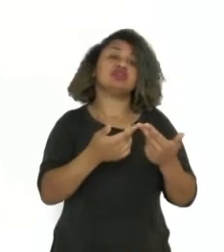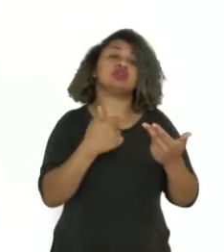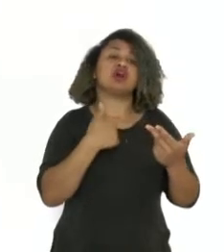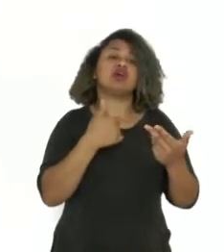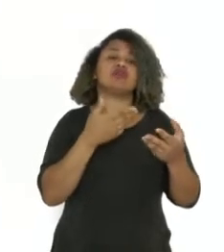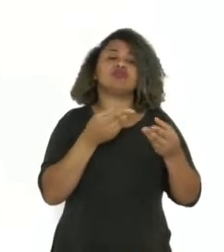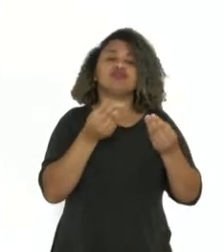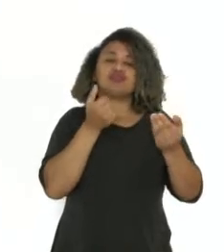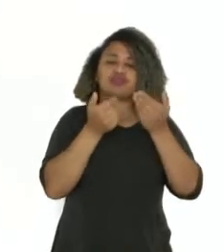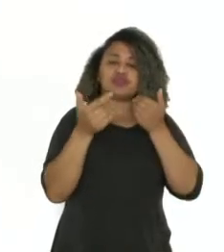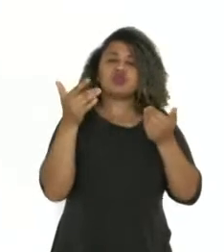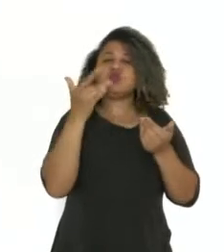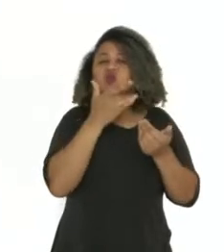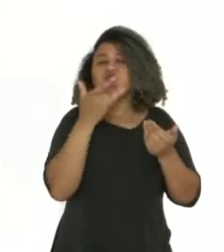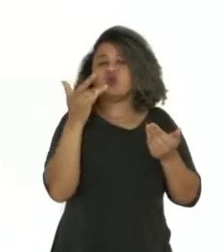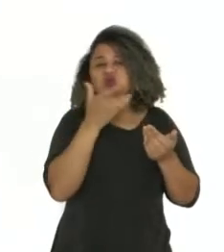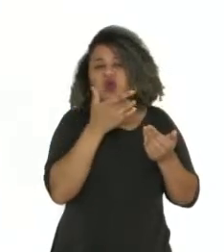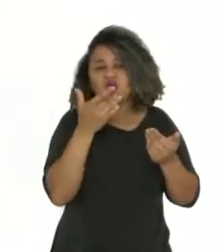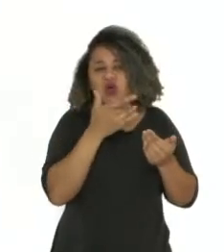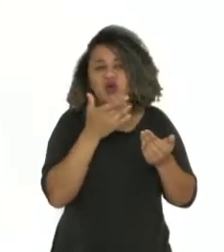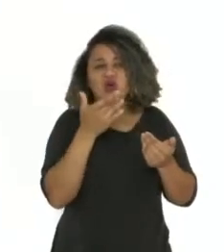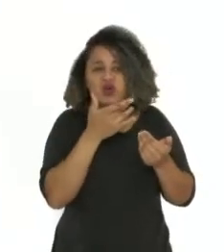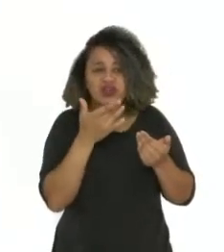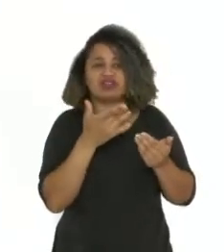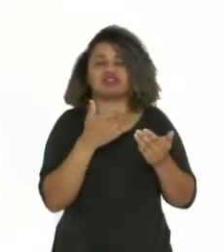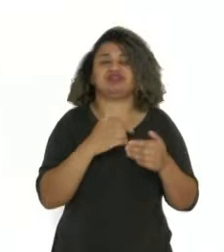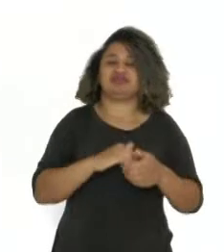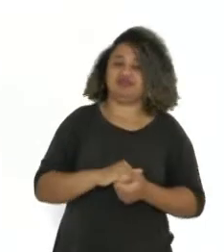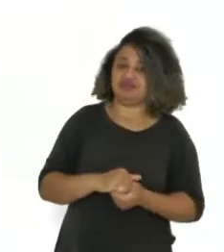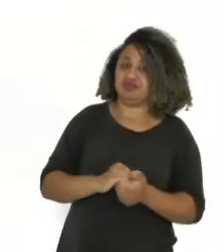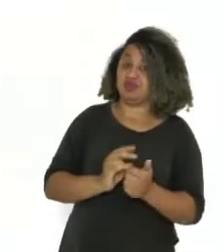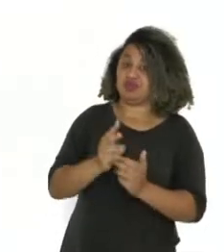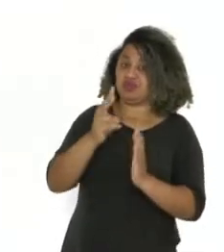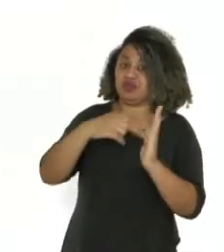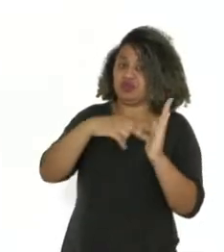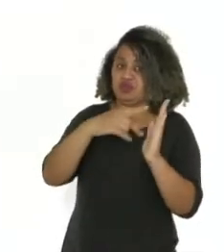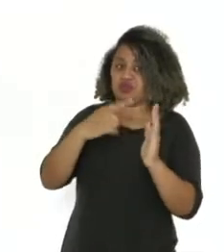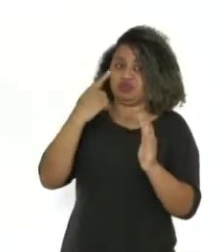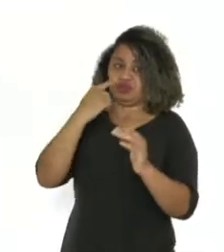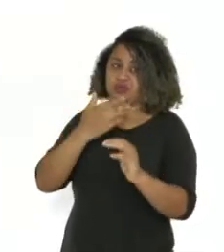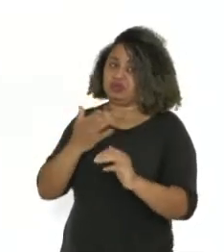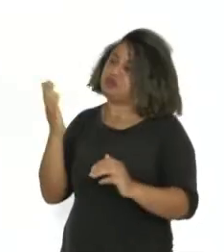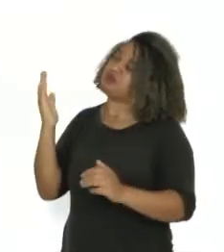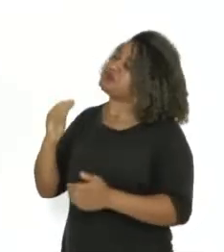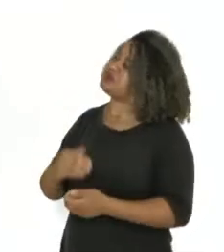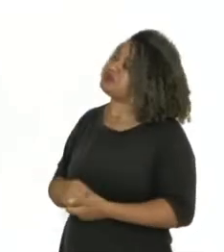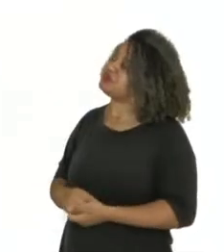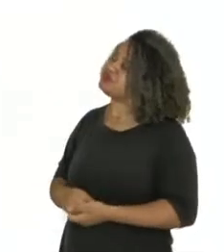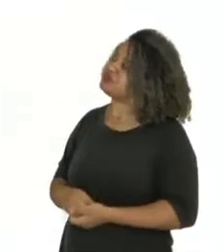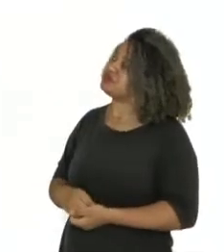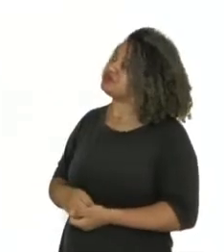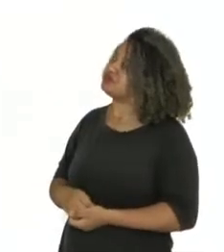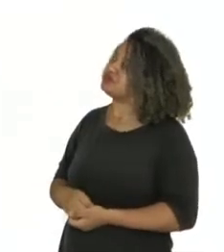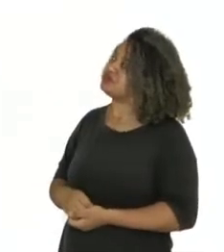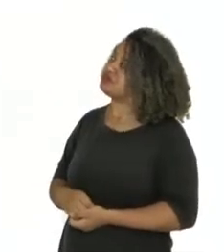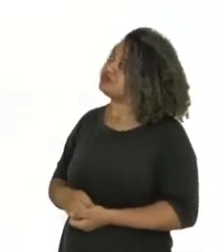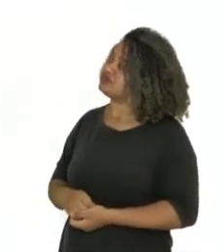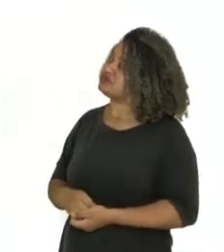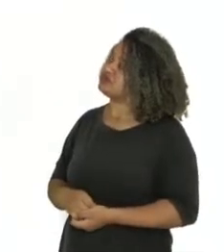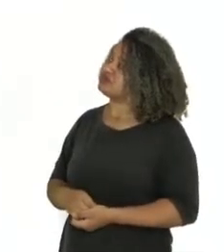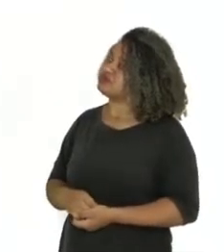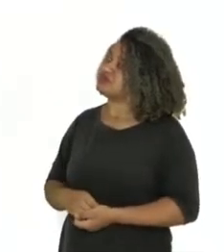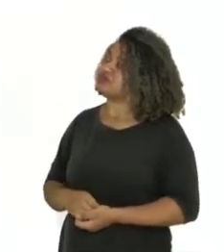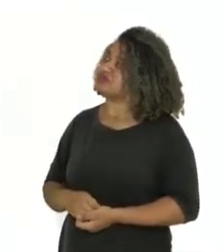prato saboroso, tá? É um dos principais motivos para que cada vez mais turistas de todo o